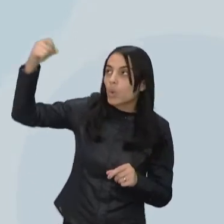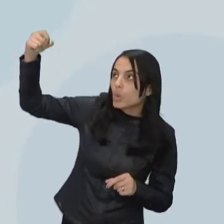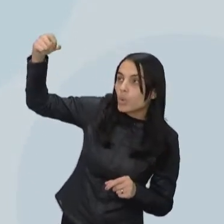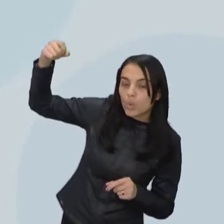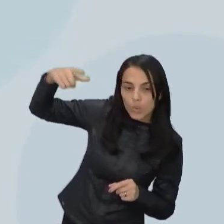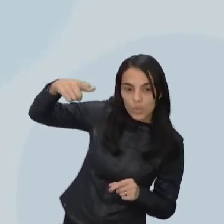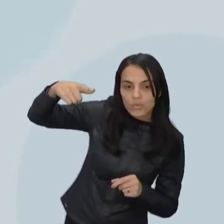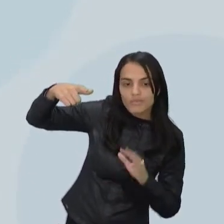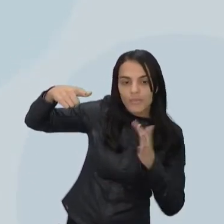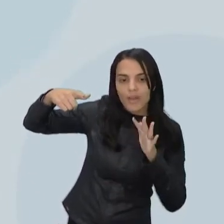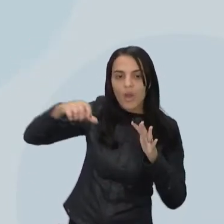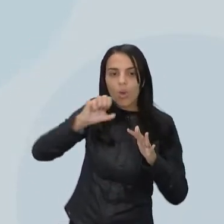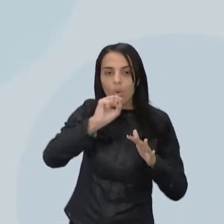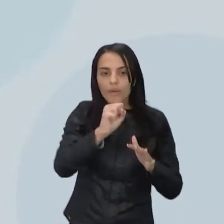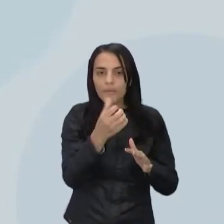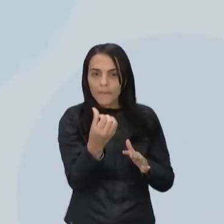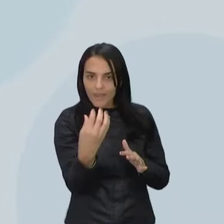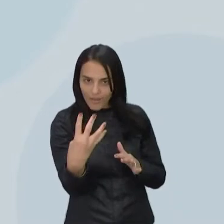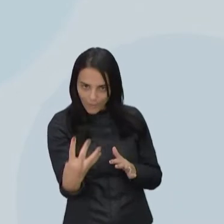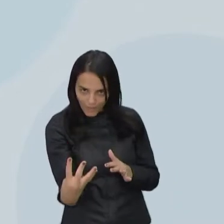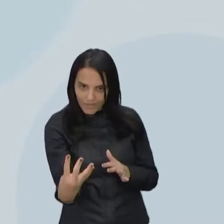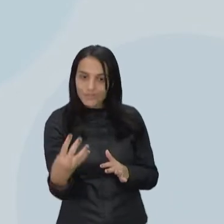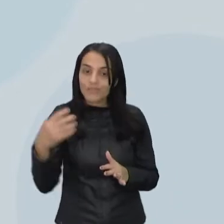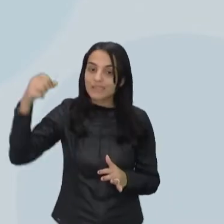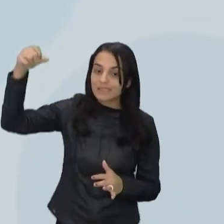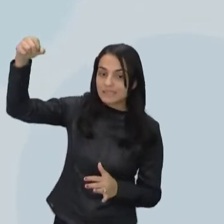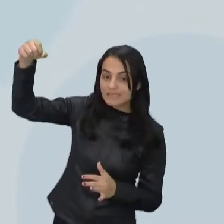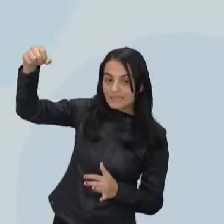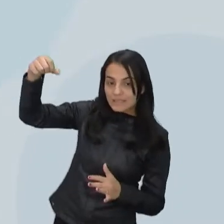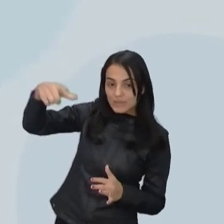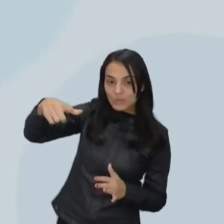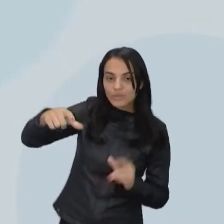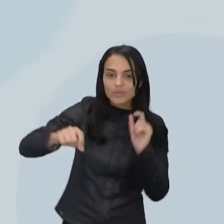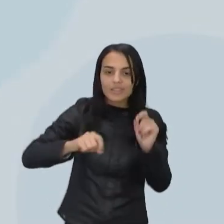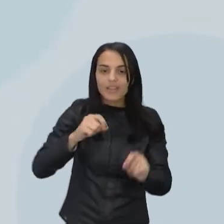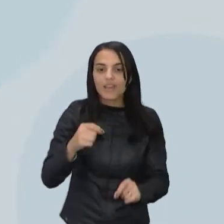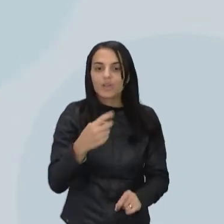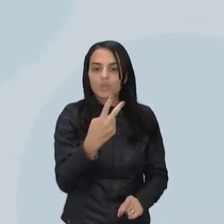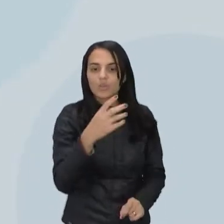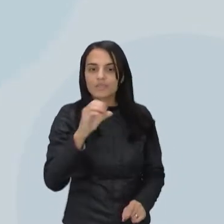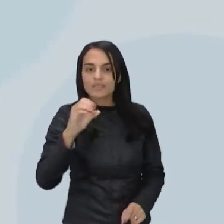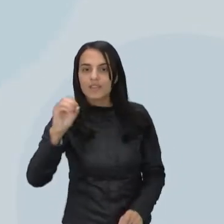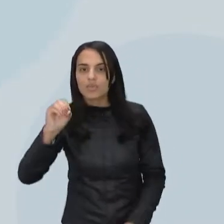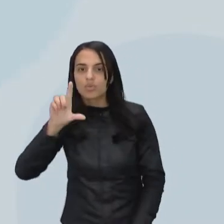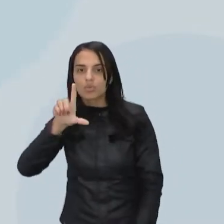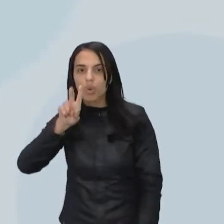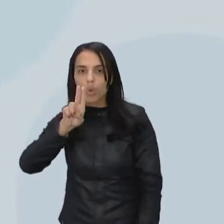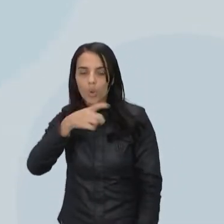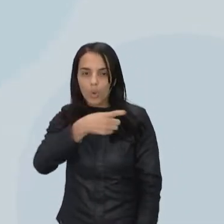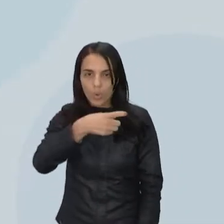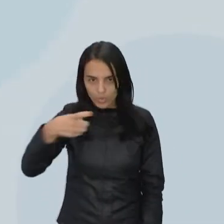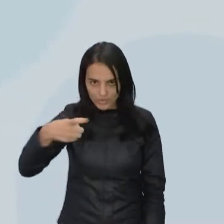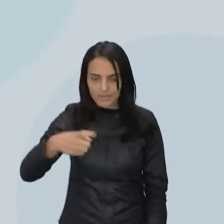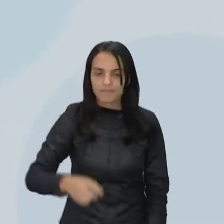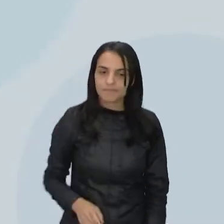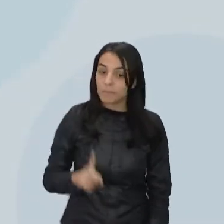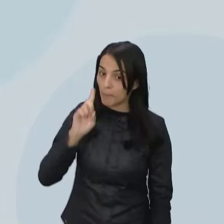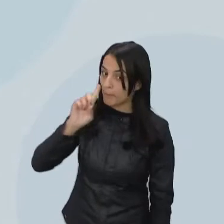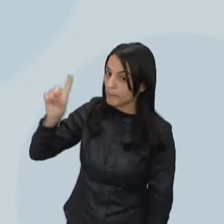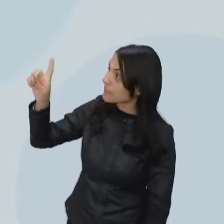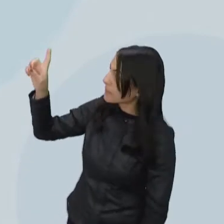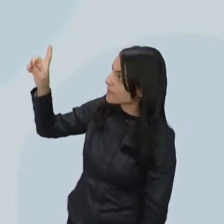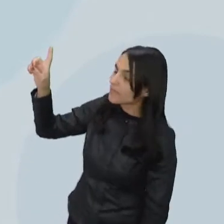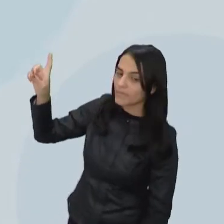lumens de 864 e uma iluminância de 200 lux. Já se você pegar, né, uma